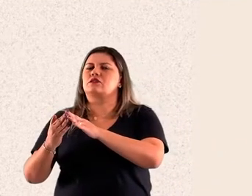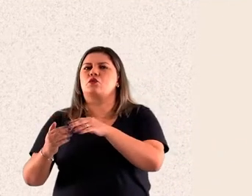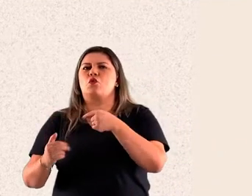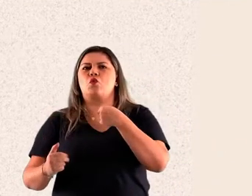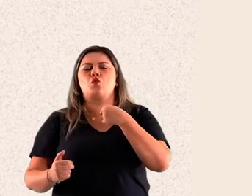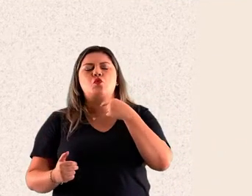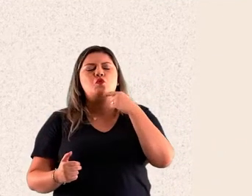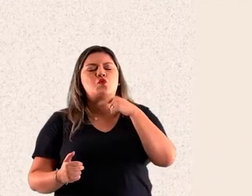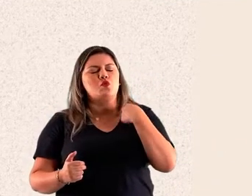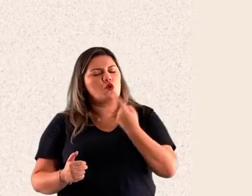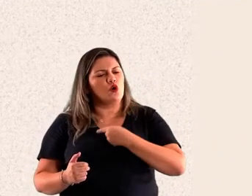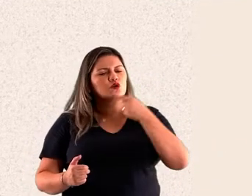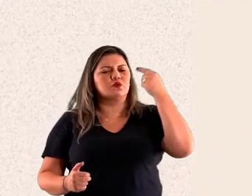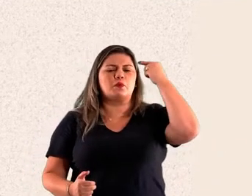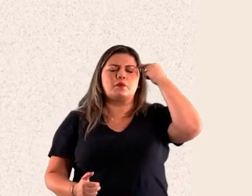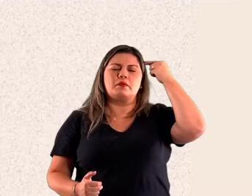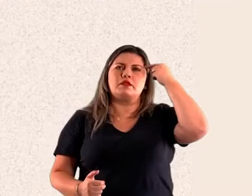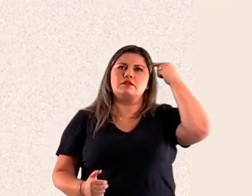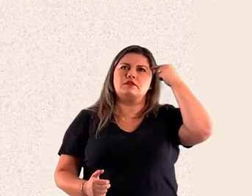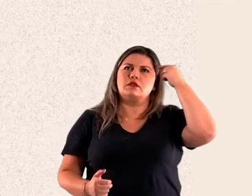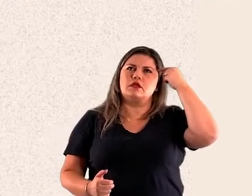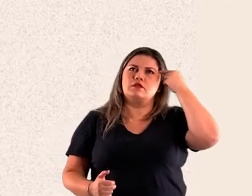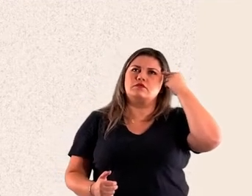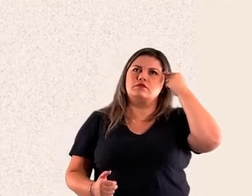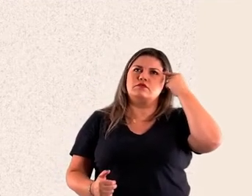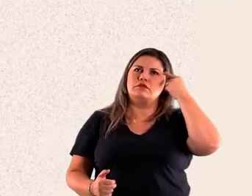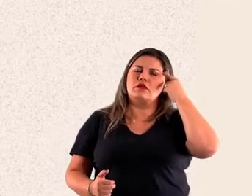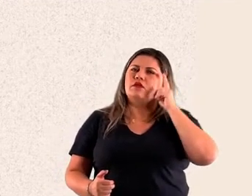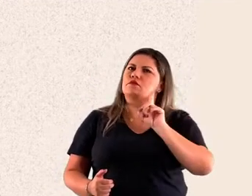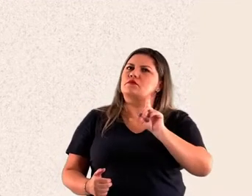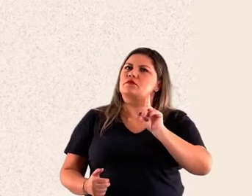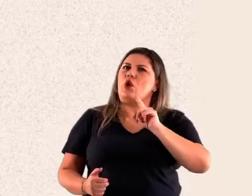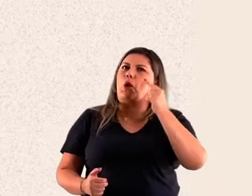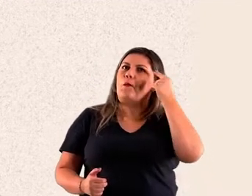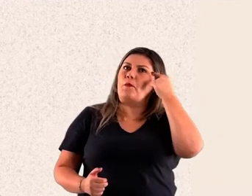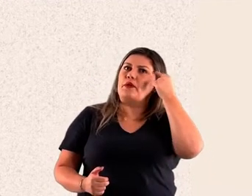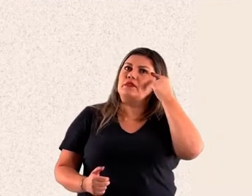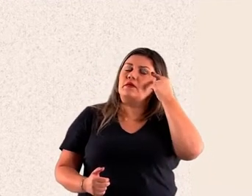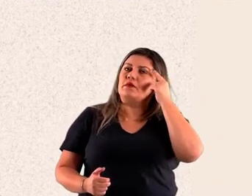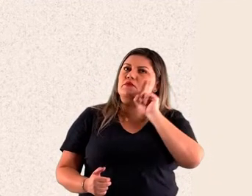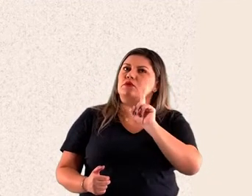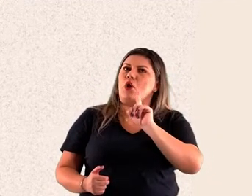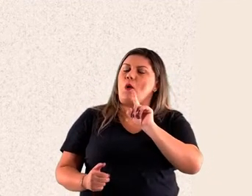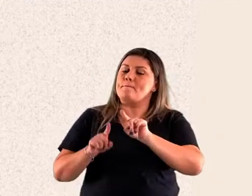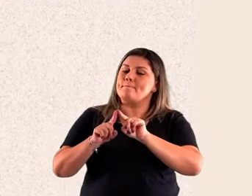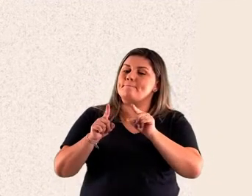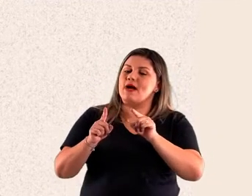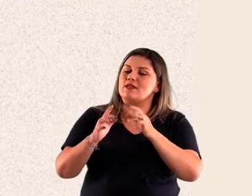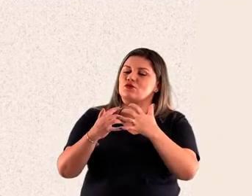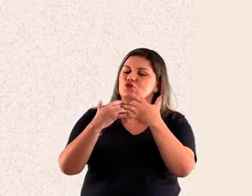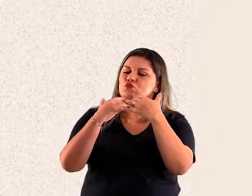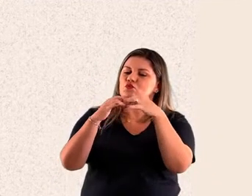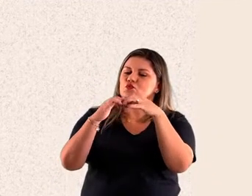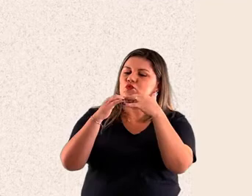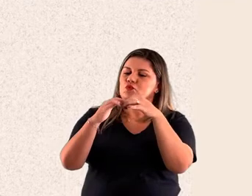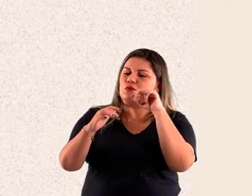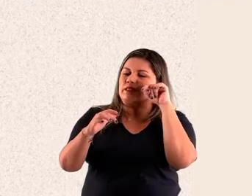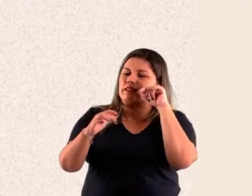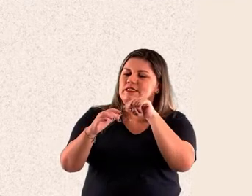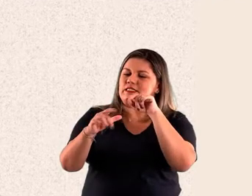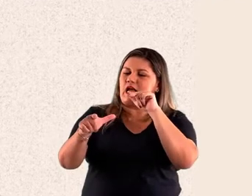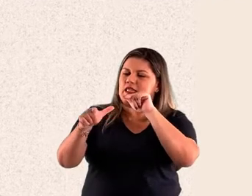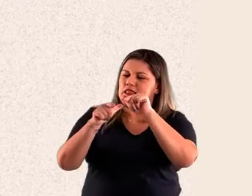pensamento a nossa não digo pensamento mas a rede que vai estar Ativa é a rede